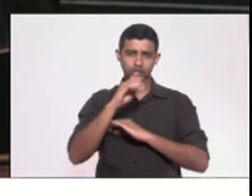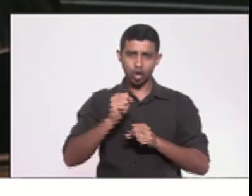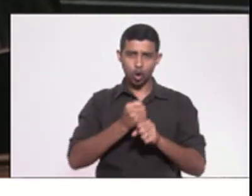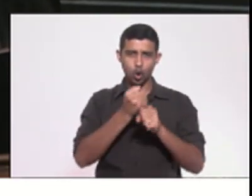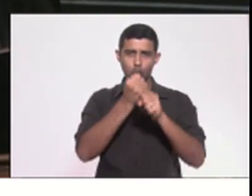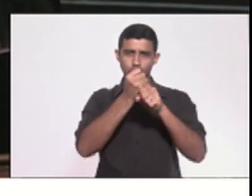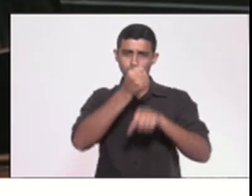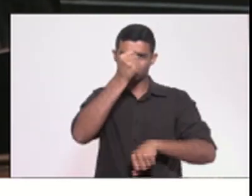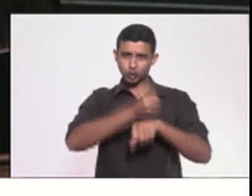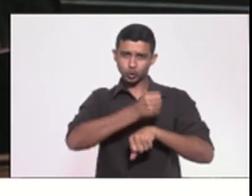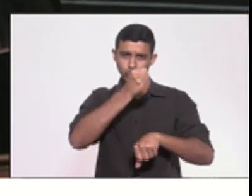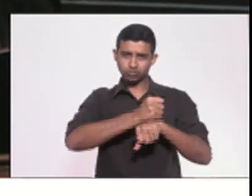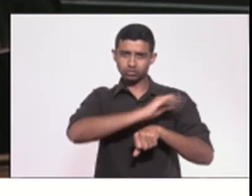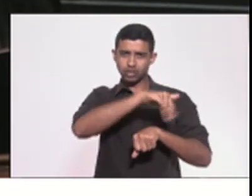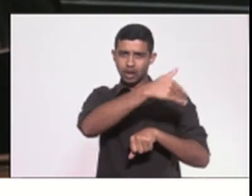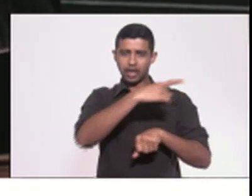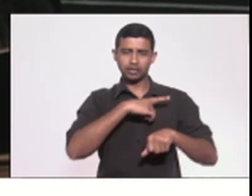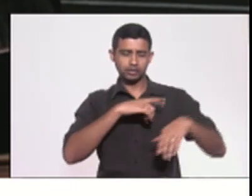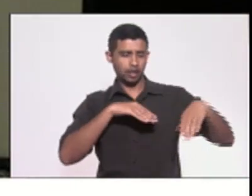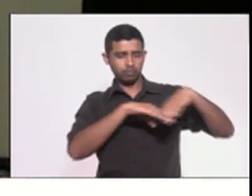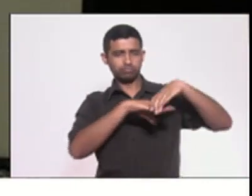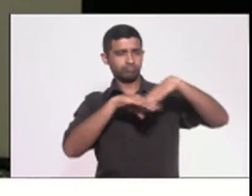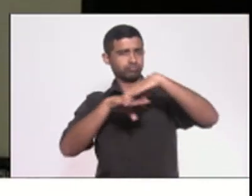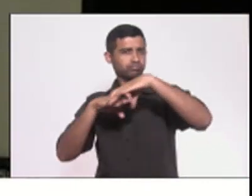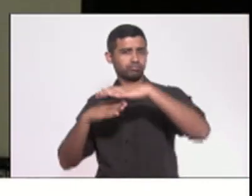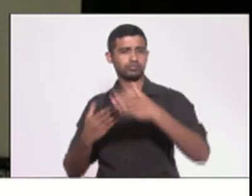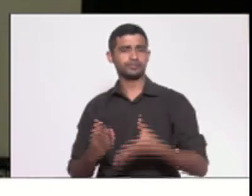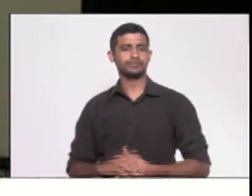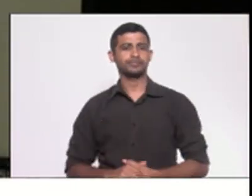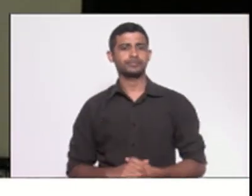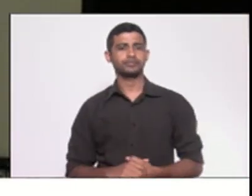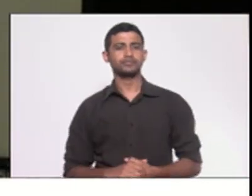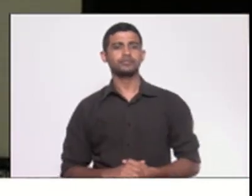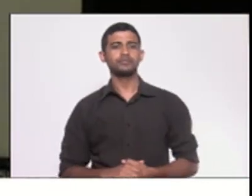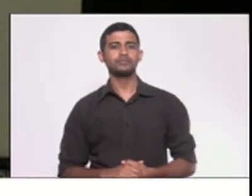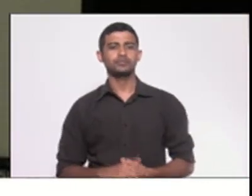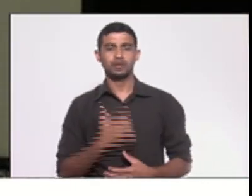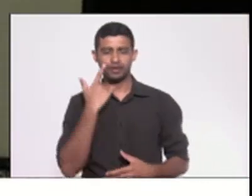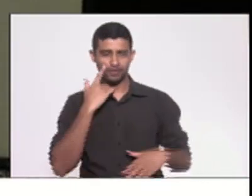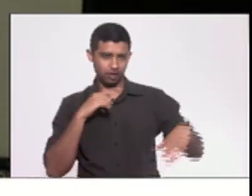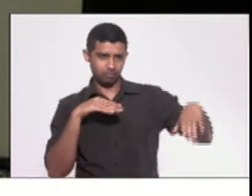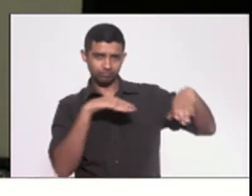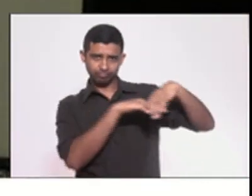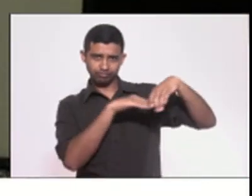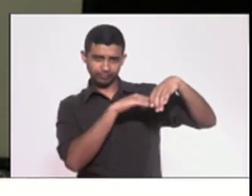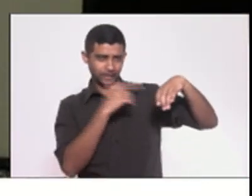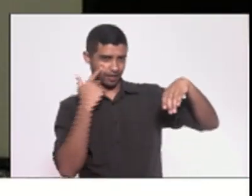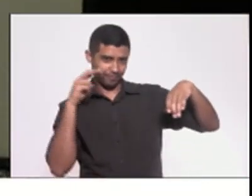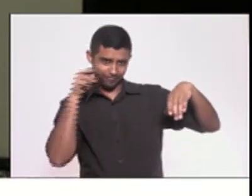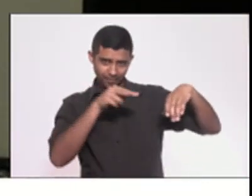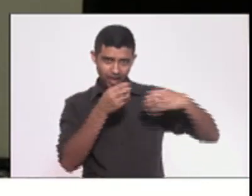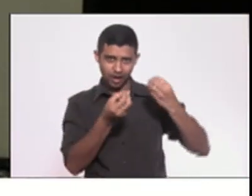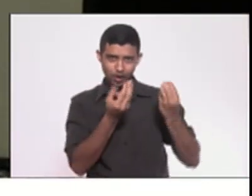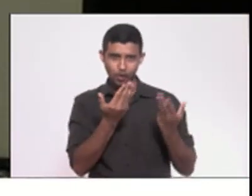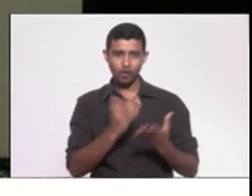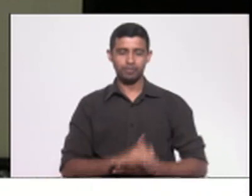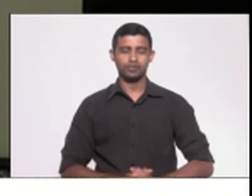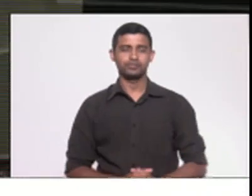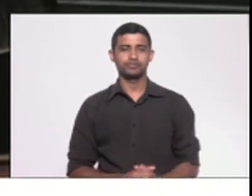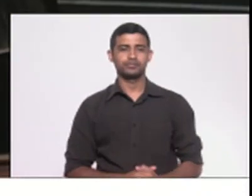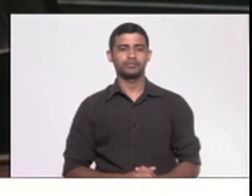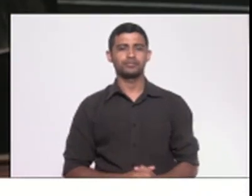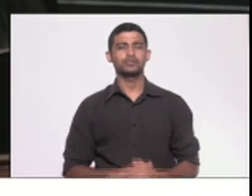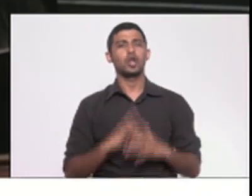concreto, onde estão os túneis, e esse gás, aqui estão os túneis, dá para ver bem como é que eles funcionam.